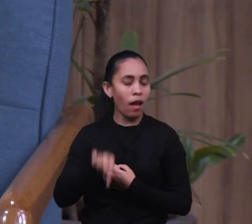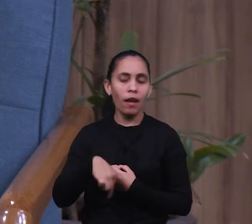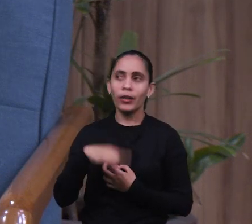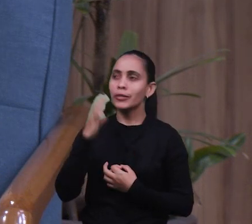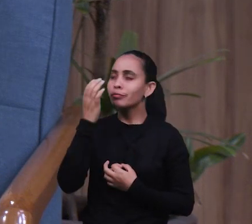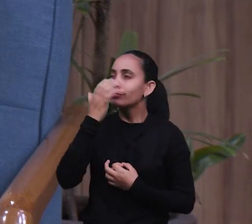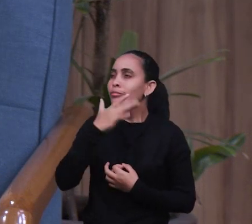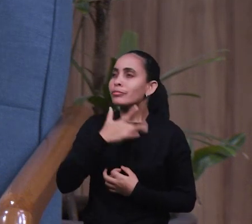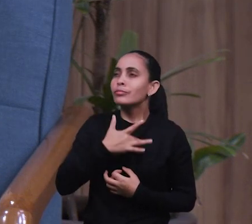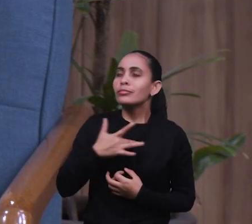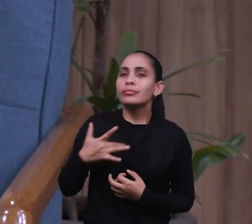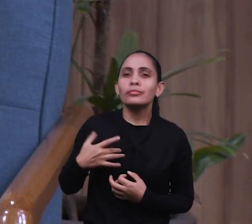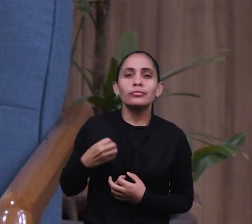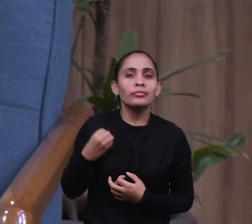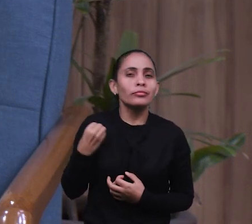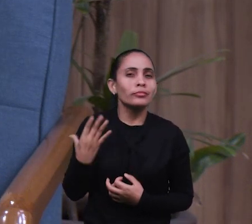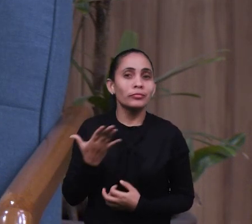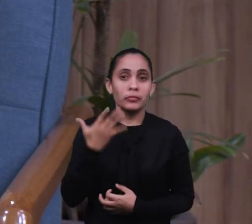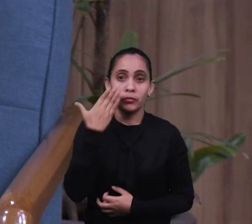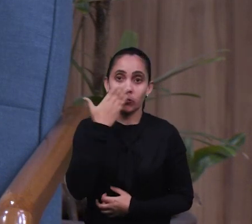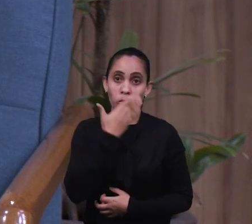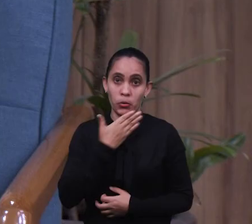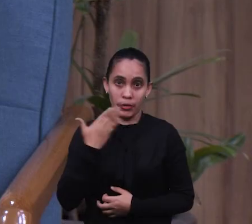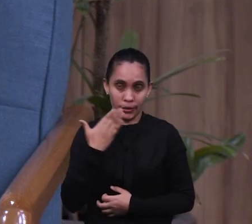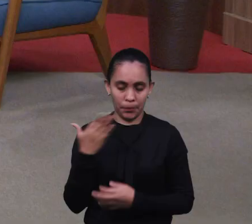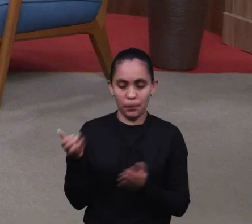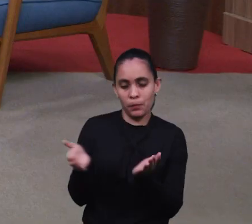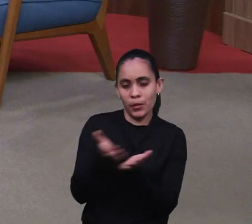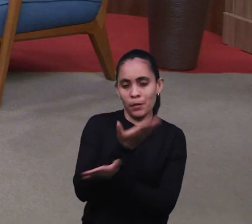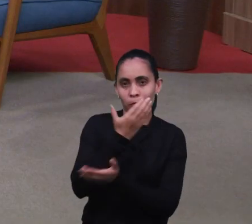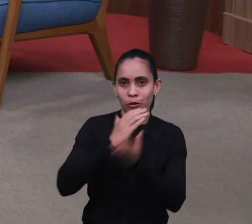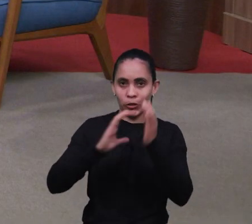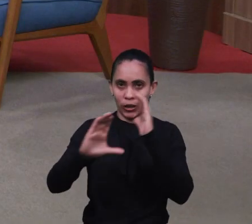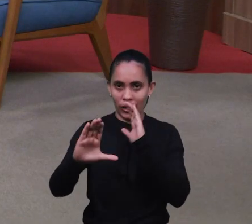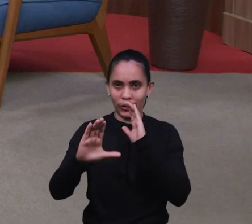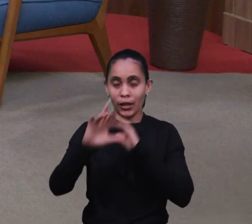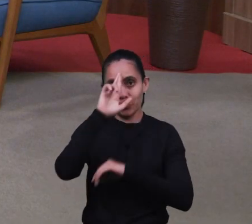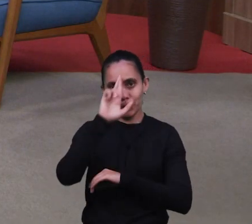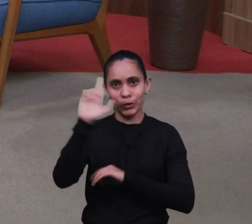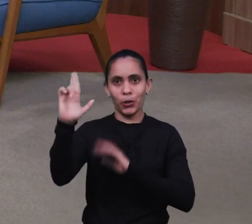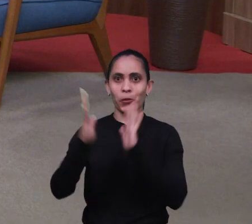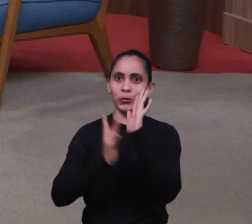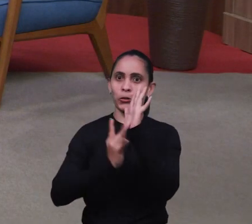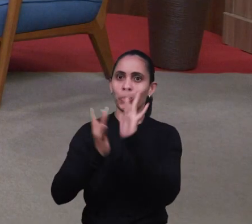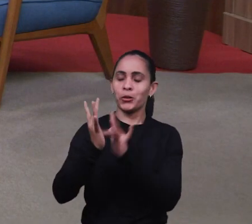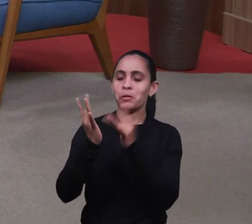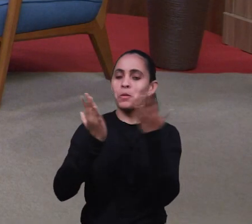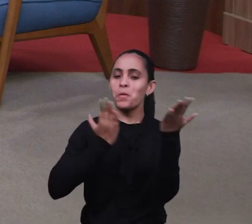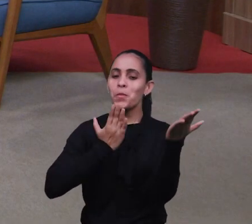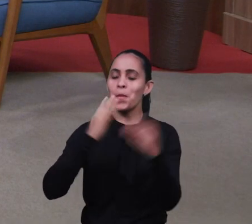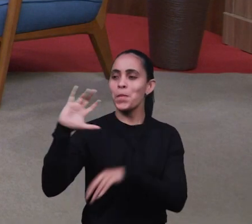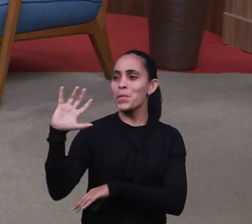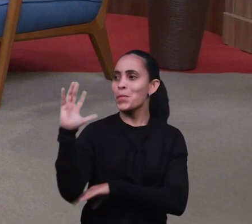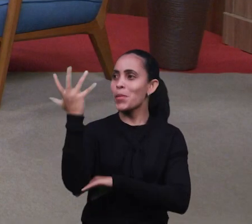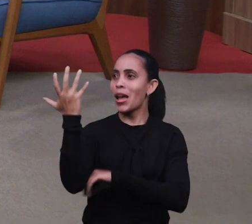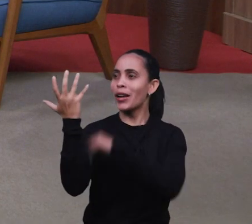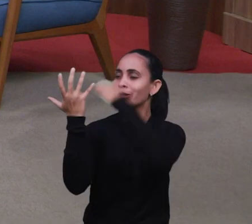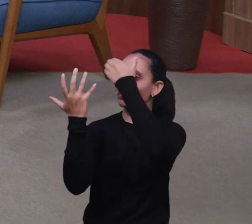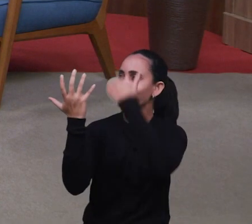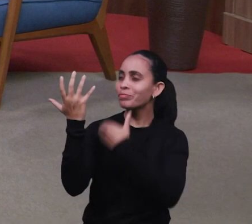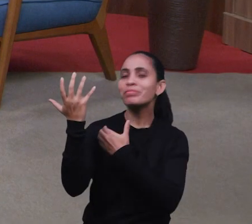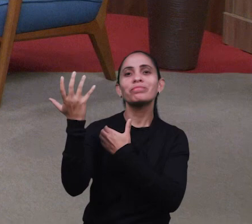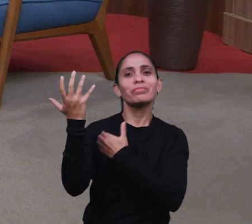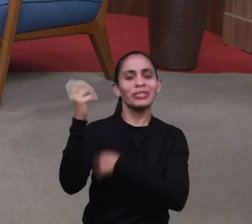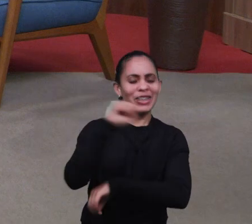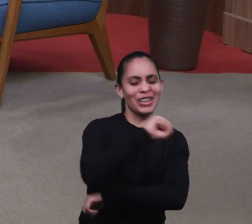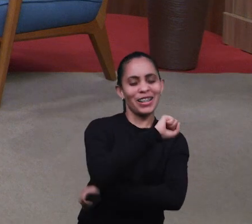maçã, é um alimento saudável e muito doce. No livro de Cantares de Salomão, o Senhor Jesus é comparado com